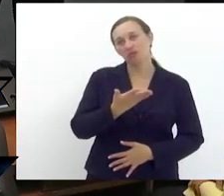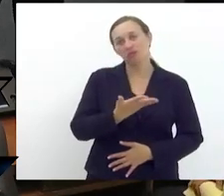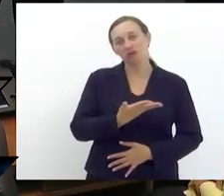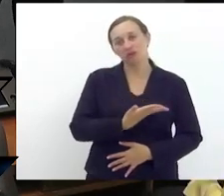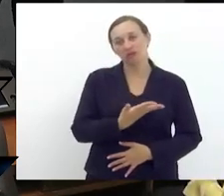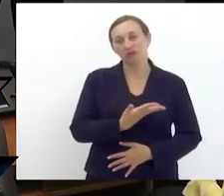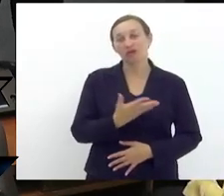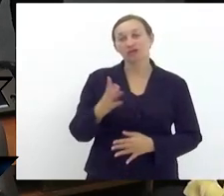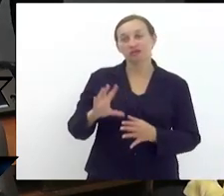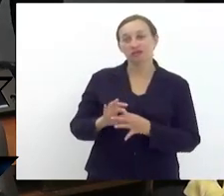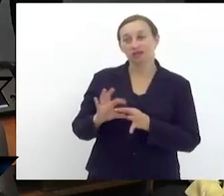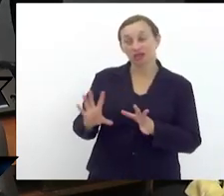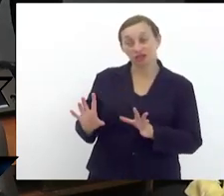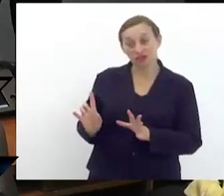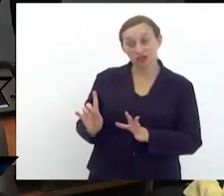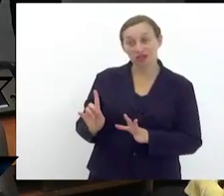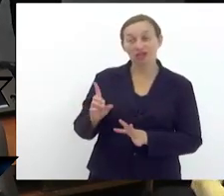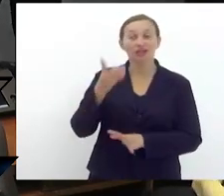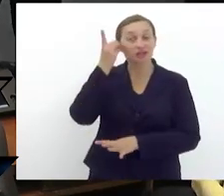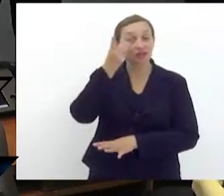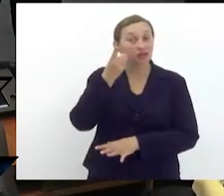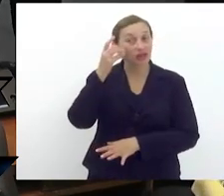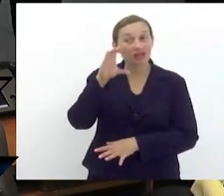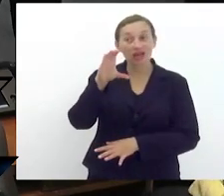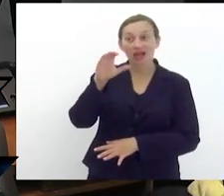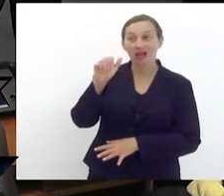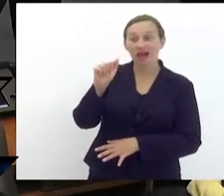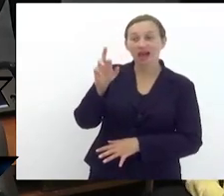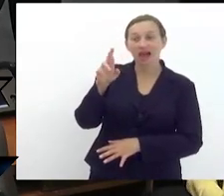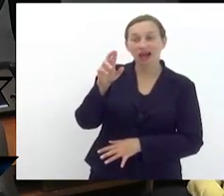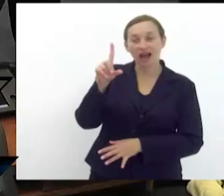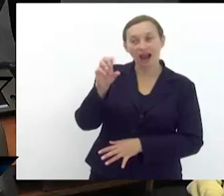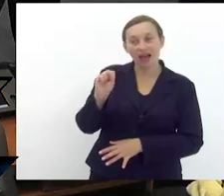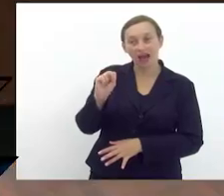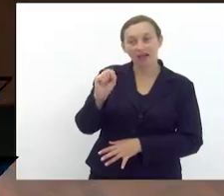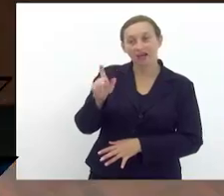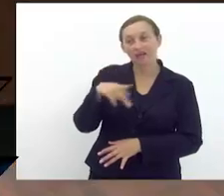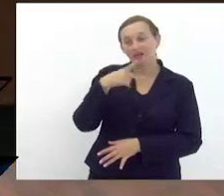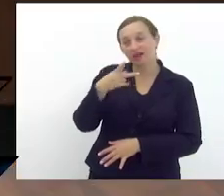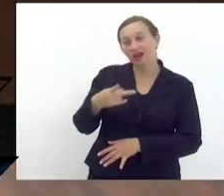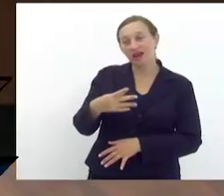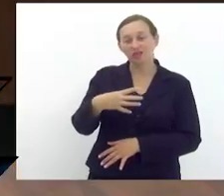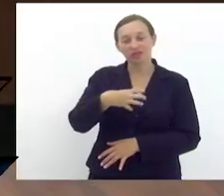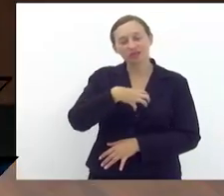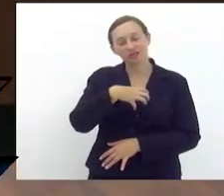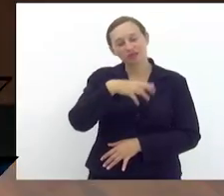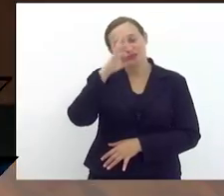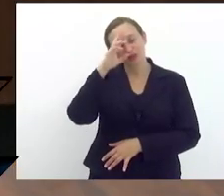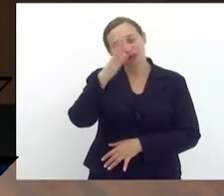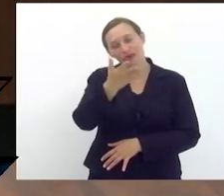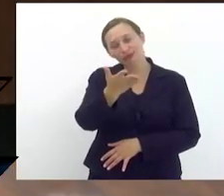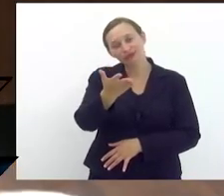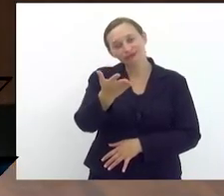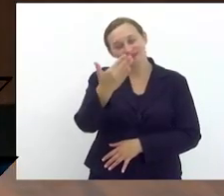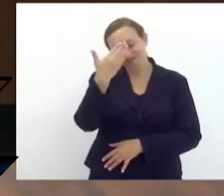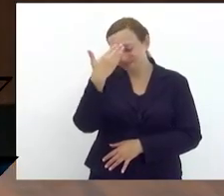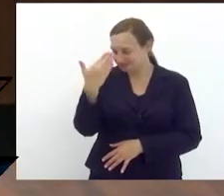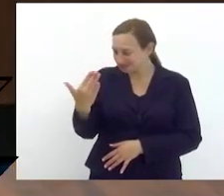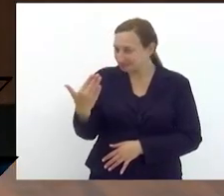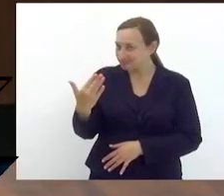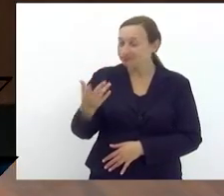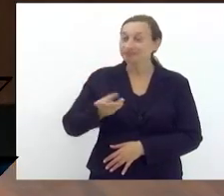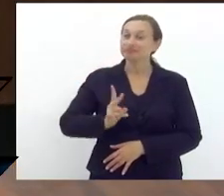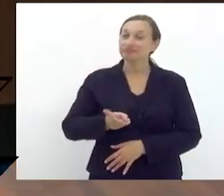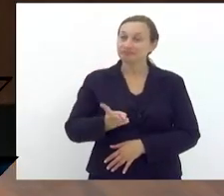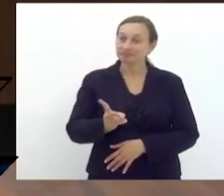para deputada Carla para expressar meus sentimentos pelo Senhor muito obrigado e